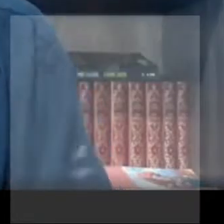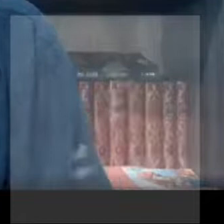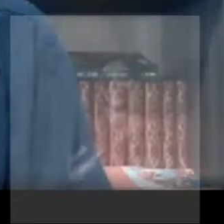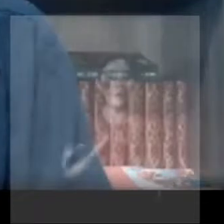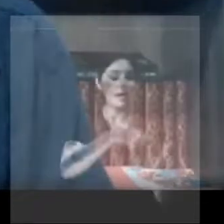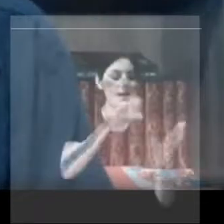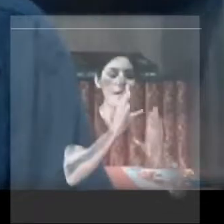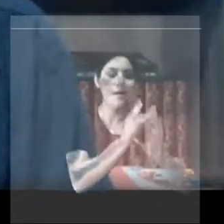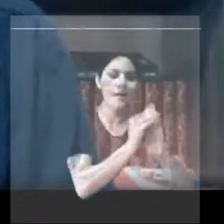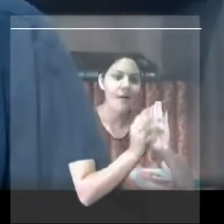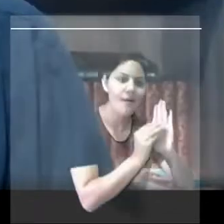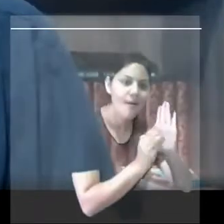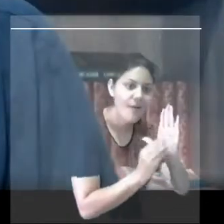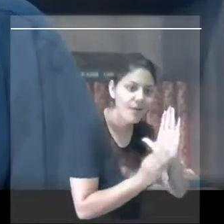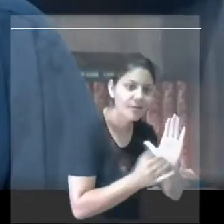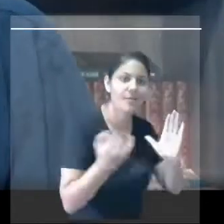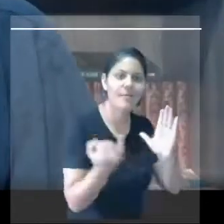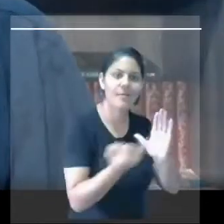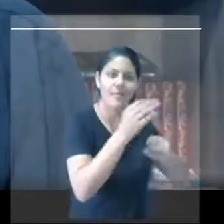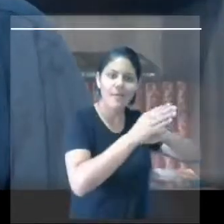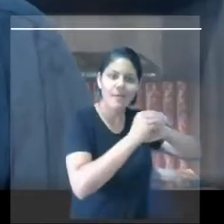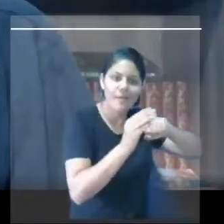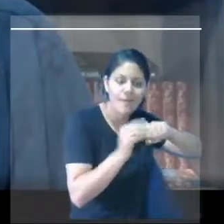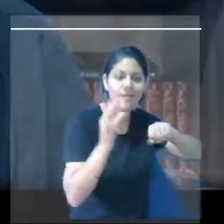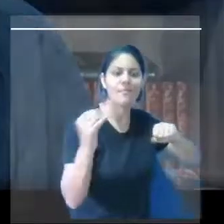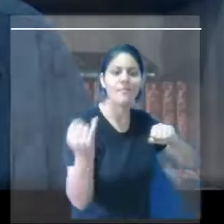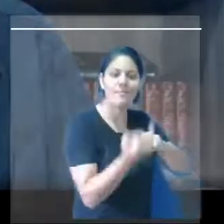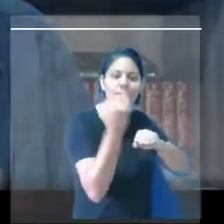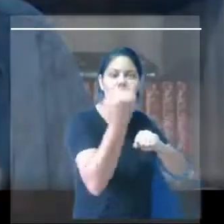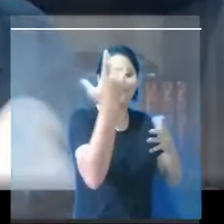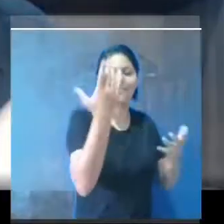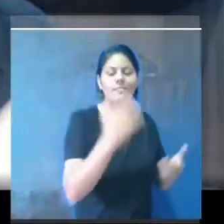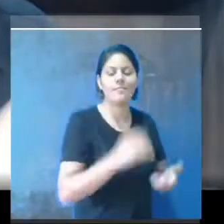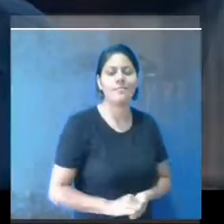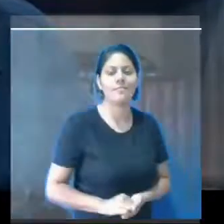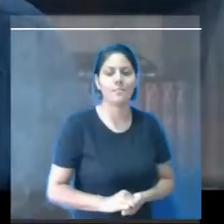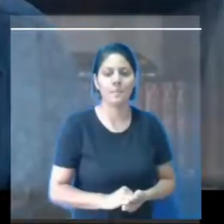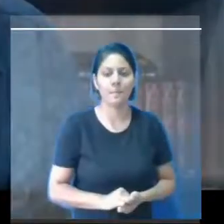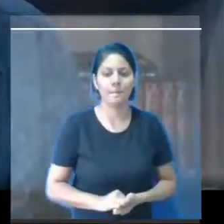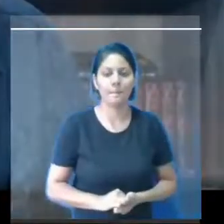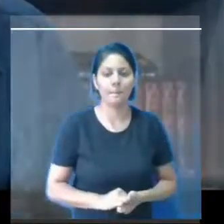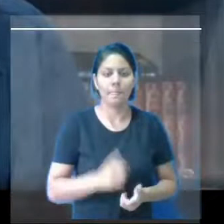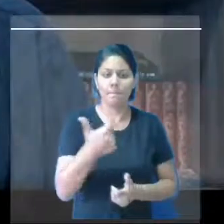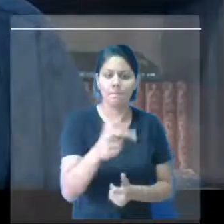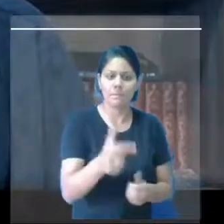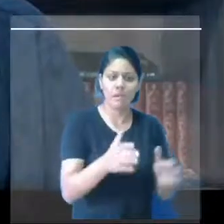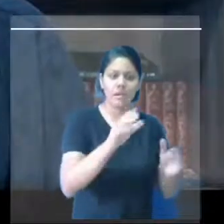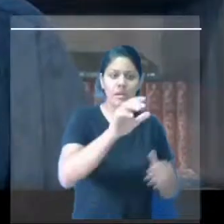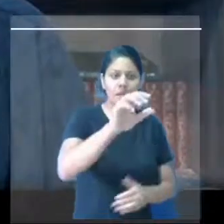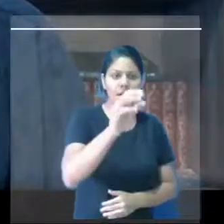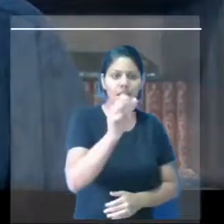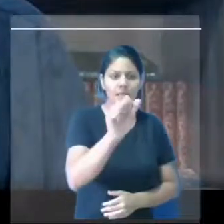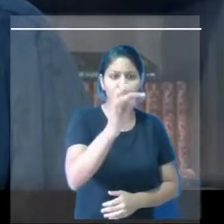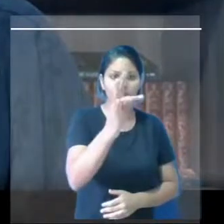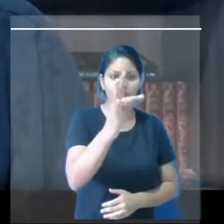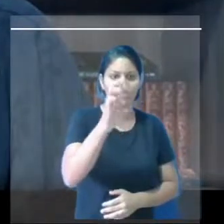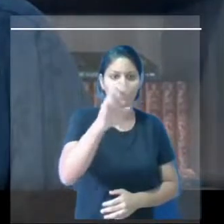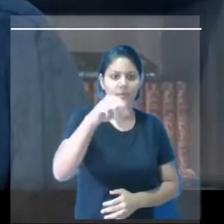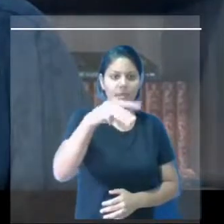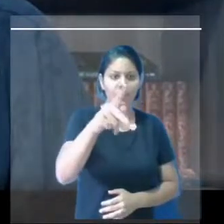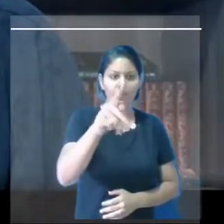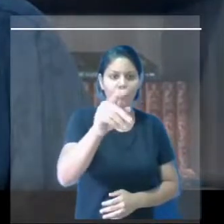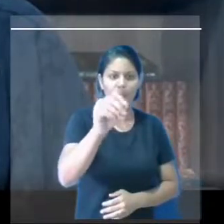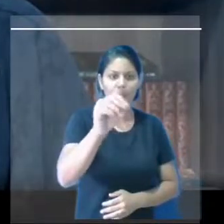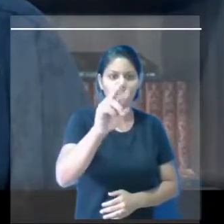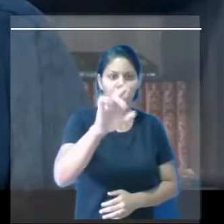conteúdo, ele é relevante nesse sentido. E, além disso, além da temporalidade, além do conteúdo, para se tornar